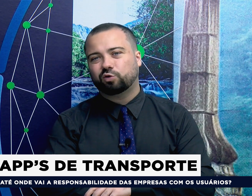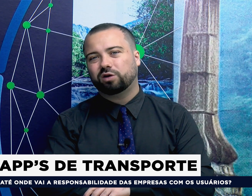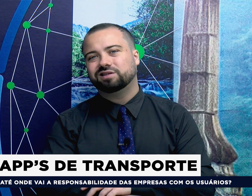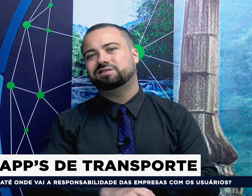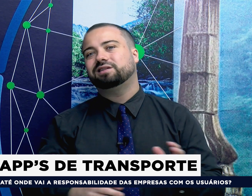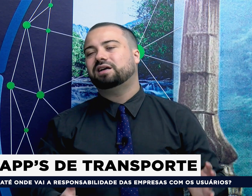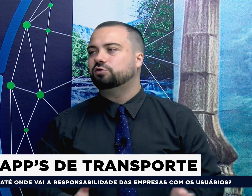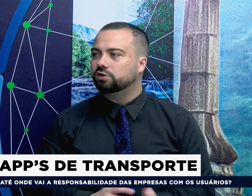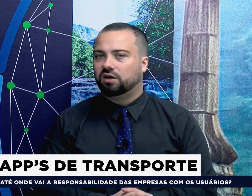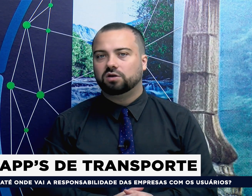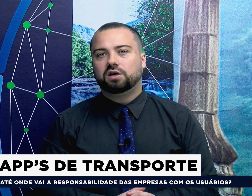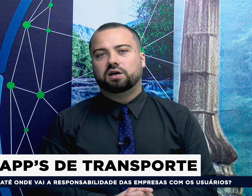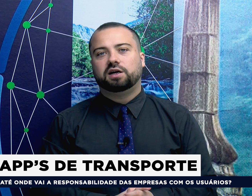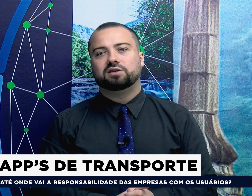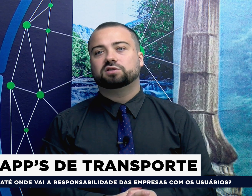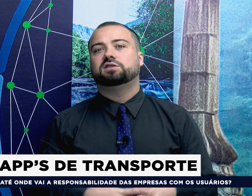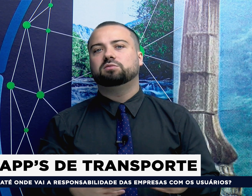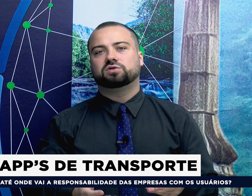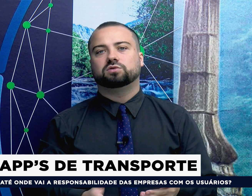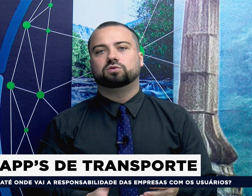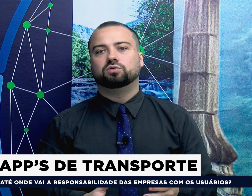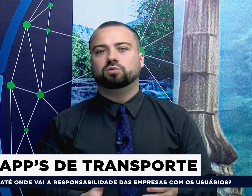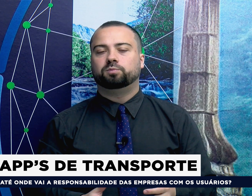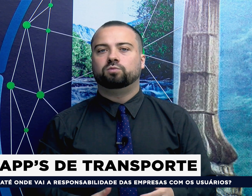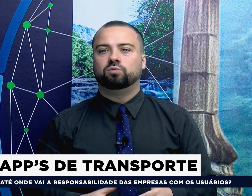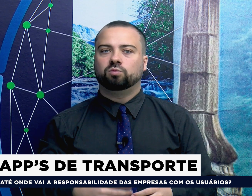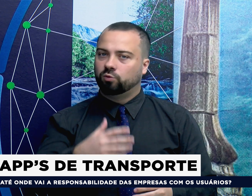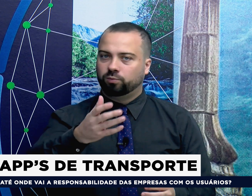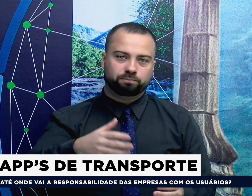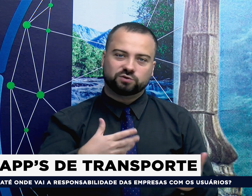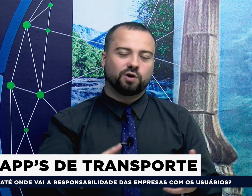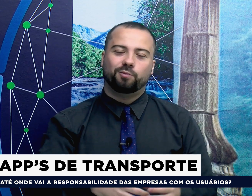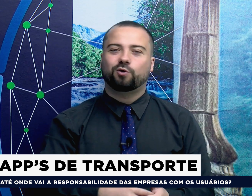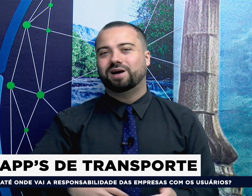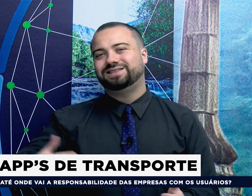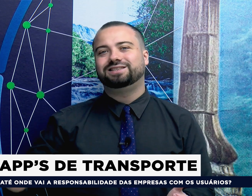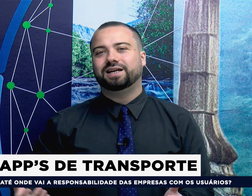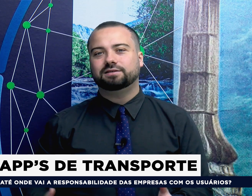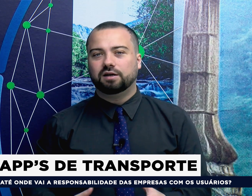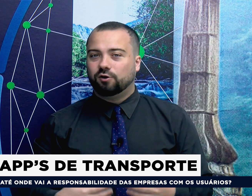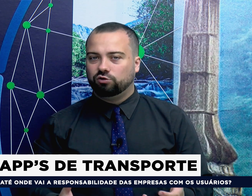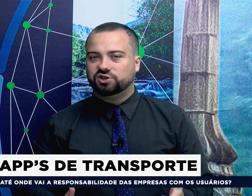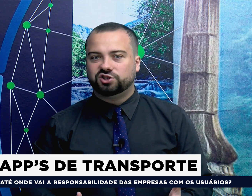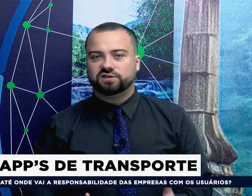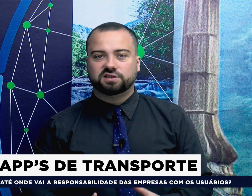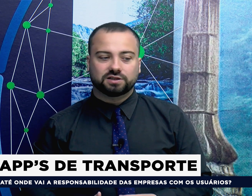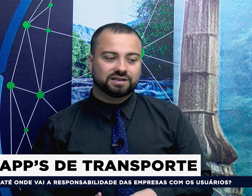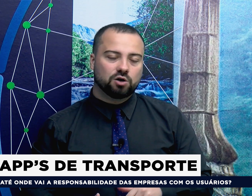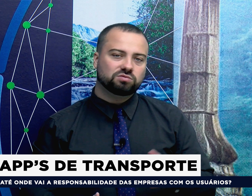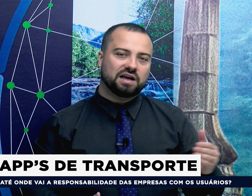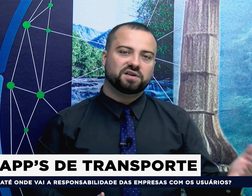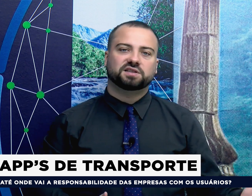maior discordância nacional. Nós temos o pessoal um pouco mais de direita, onde diz